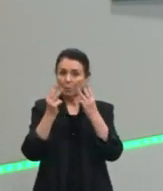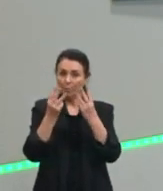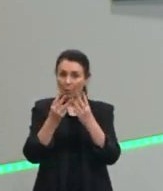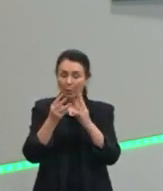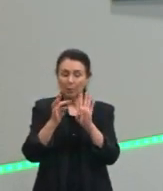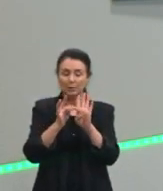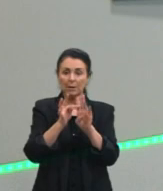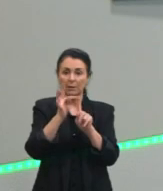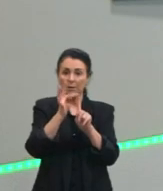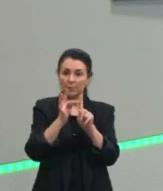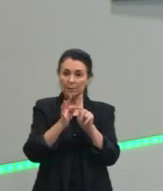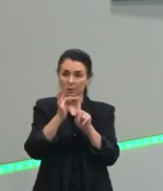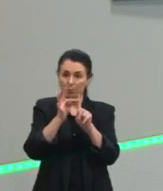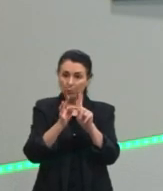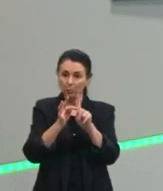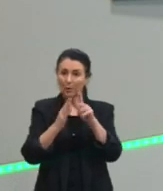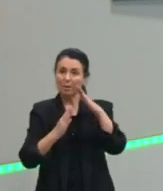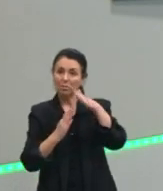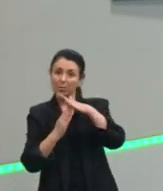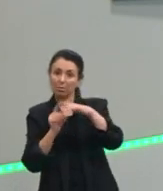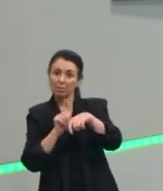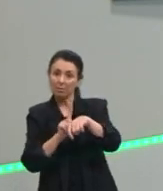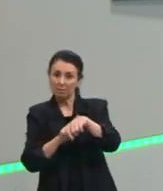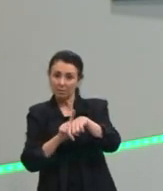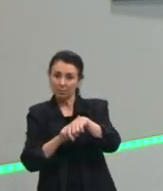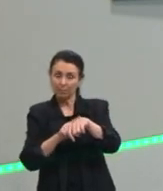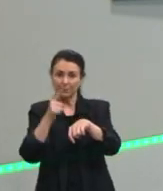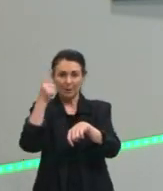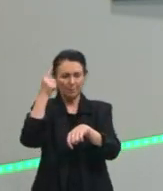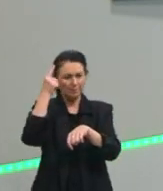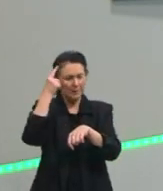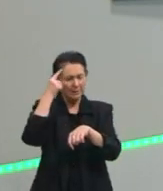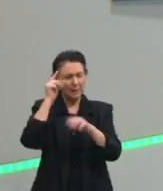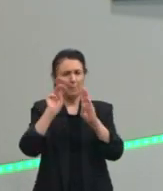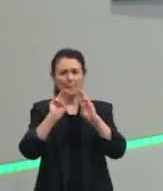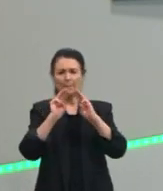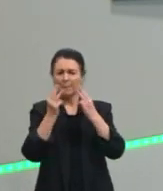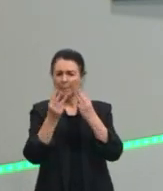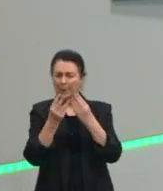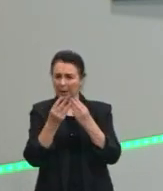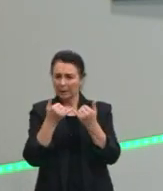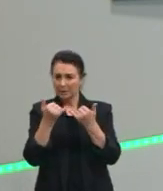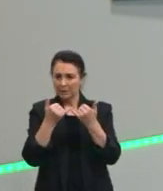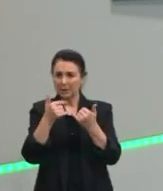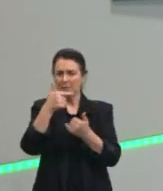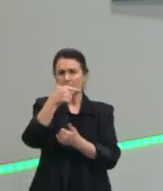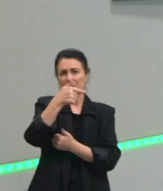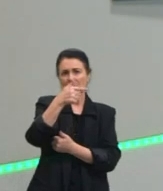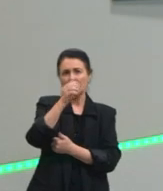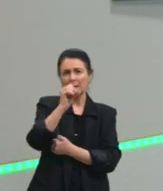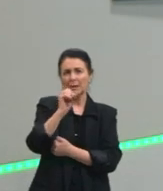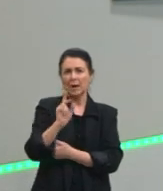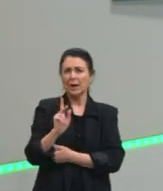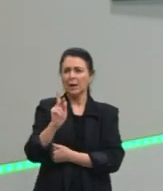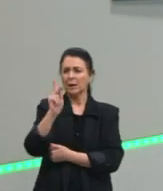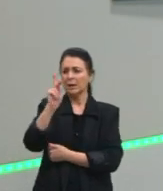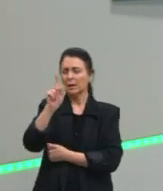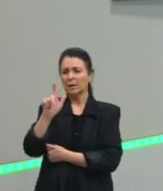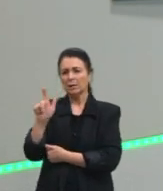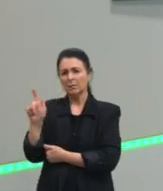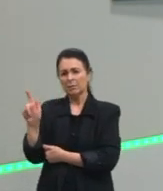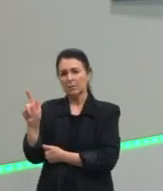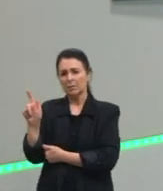temperatura tempo se a gente for pensar na massa a gente falar 70kg 70kg